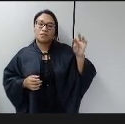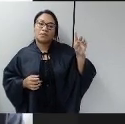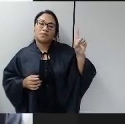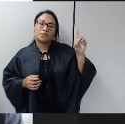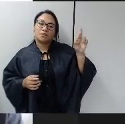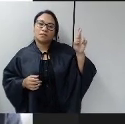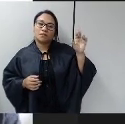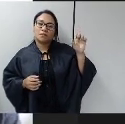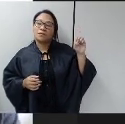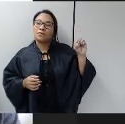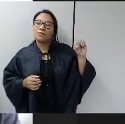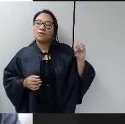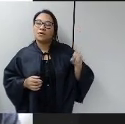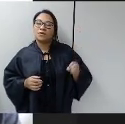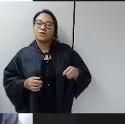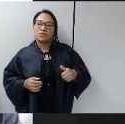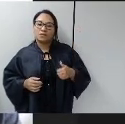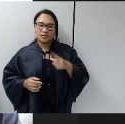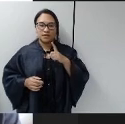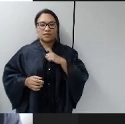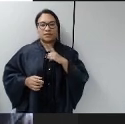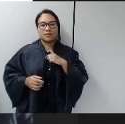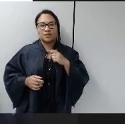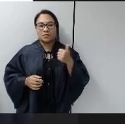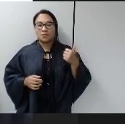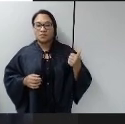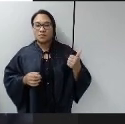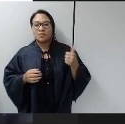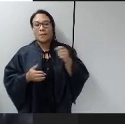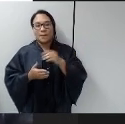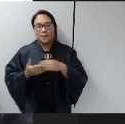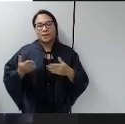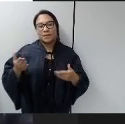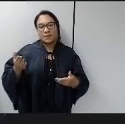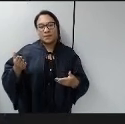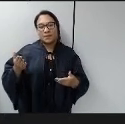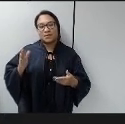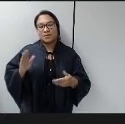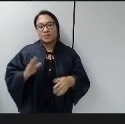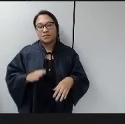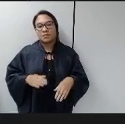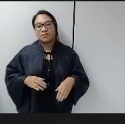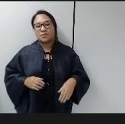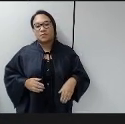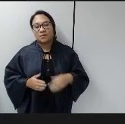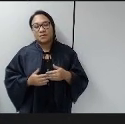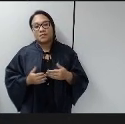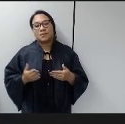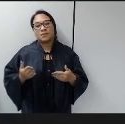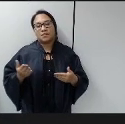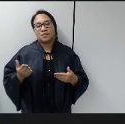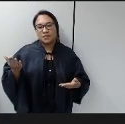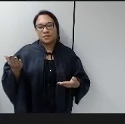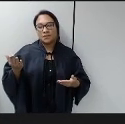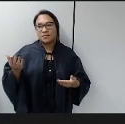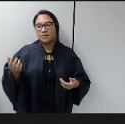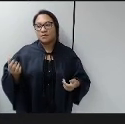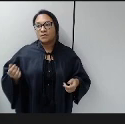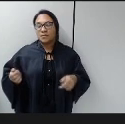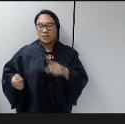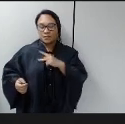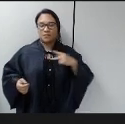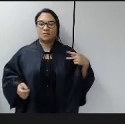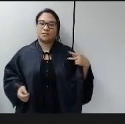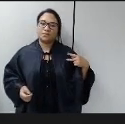de proclamar a aprovação do bloco, é um processo da relatoria do ministro Mauro Campbell. Presidente. E que eu vou